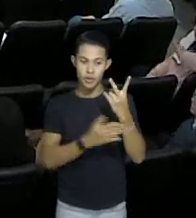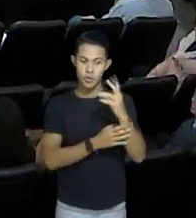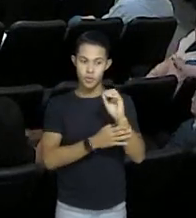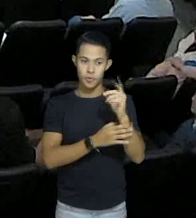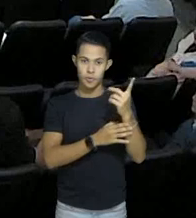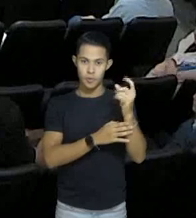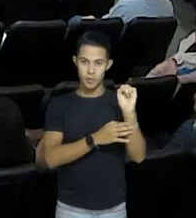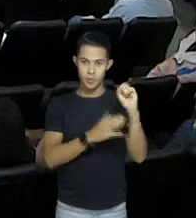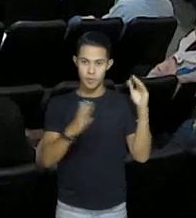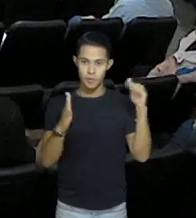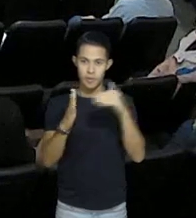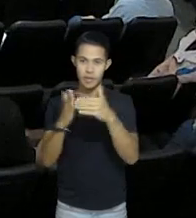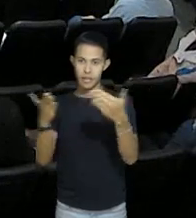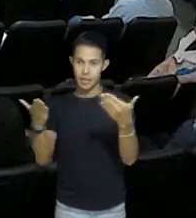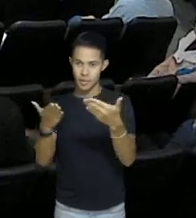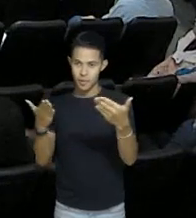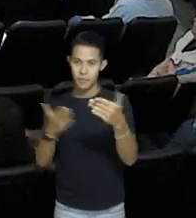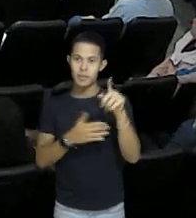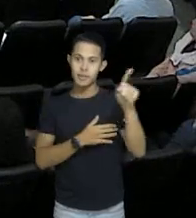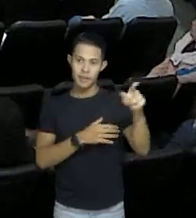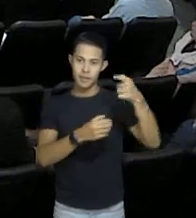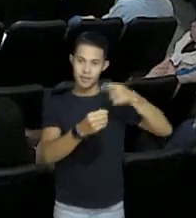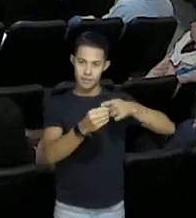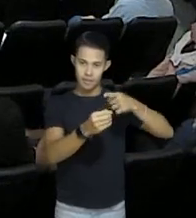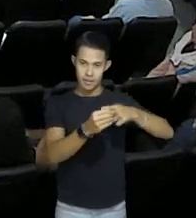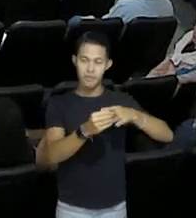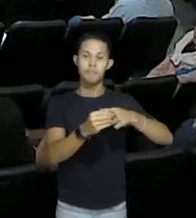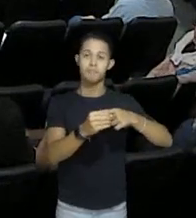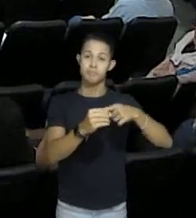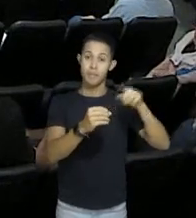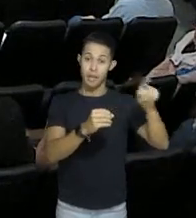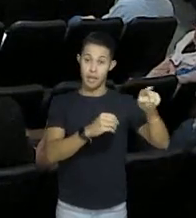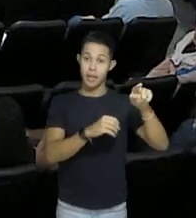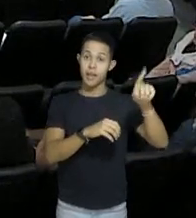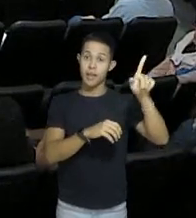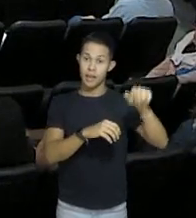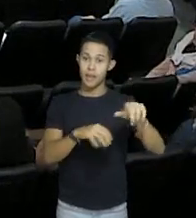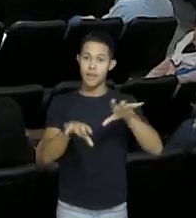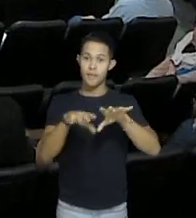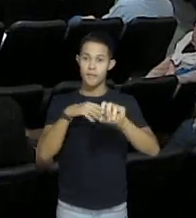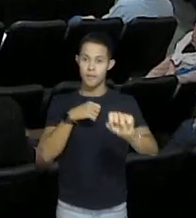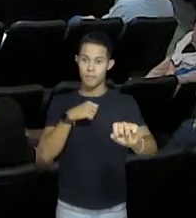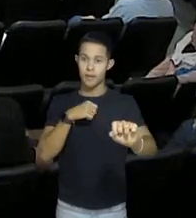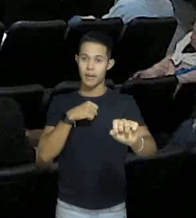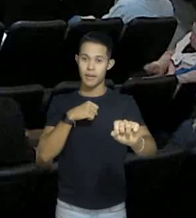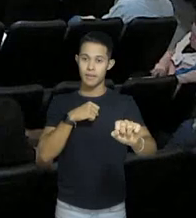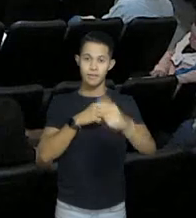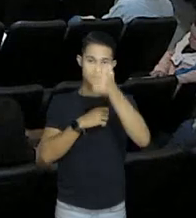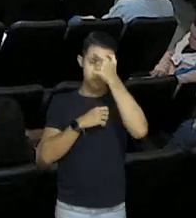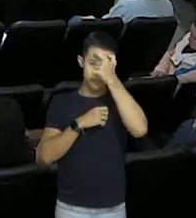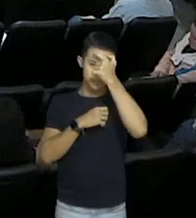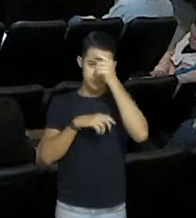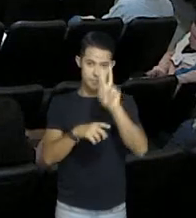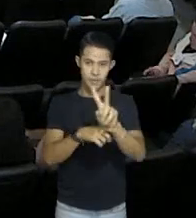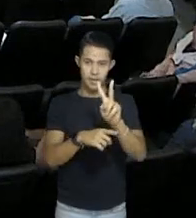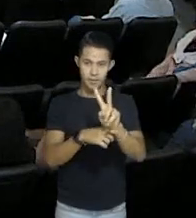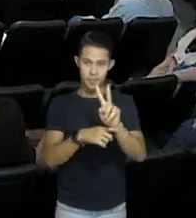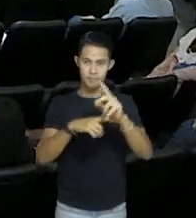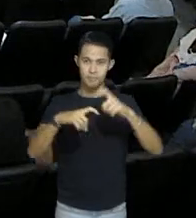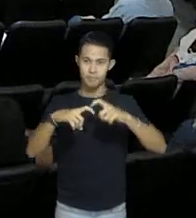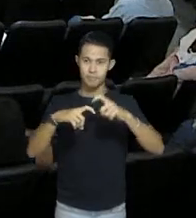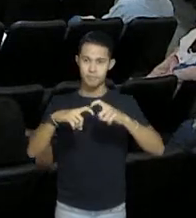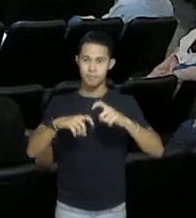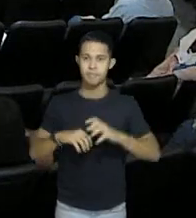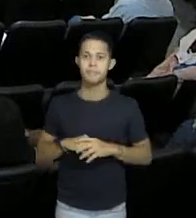Mornas. Ela também tem formação em psiquiatria, então isso ajuda bastante também em alguns casos, né, na evolução de alguns casos.